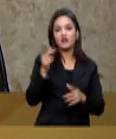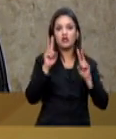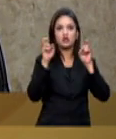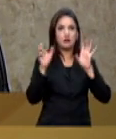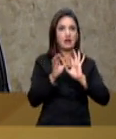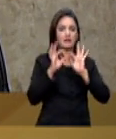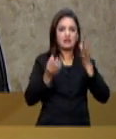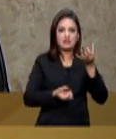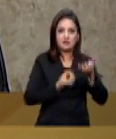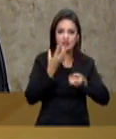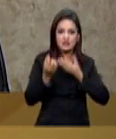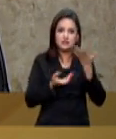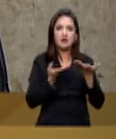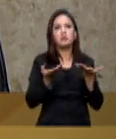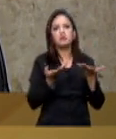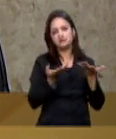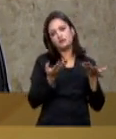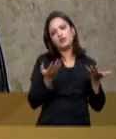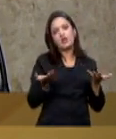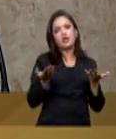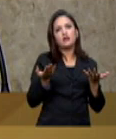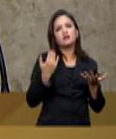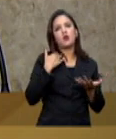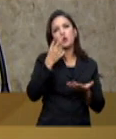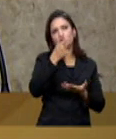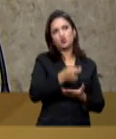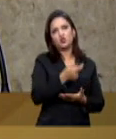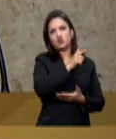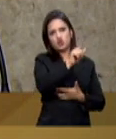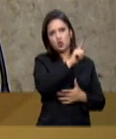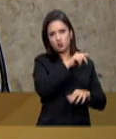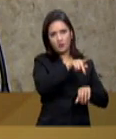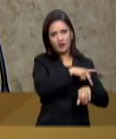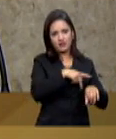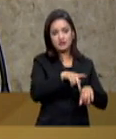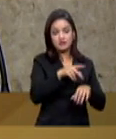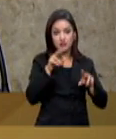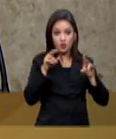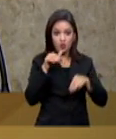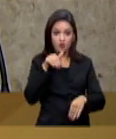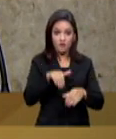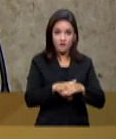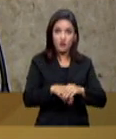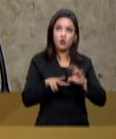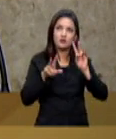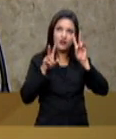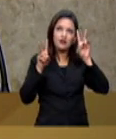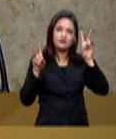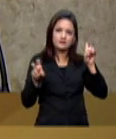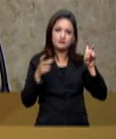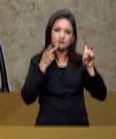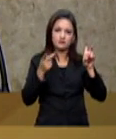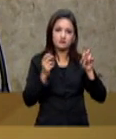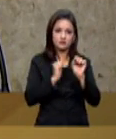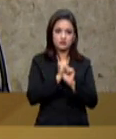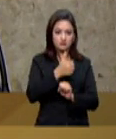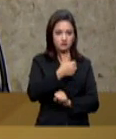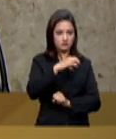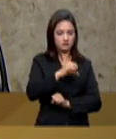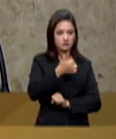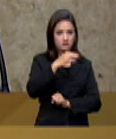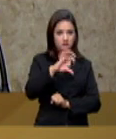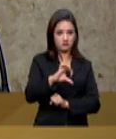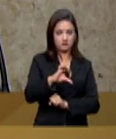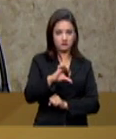no voto dele, eu procurei só um trecho pequeno. Ele, nesse memorável voto, em 1919, no julgamento do